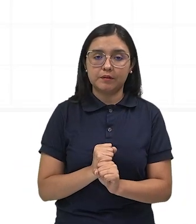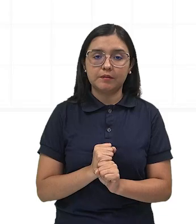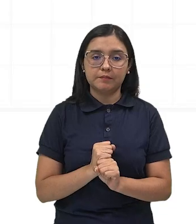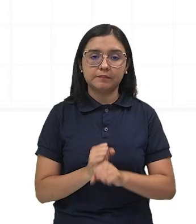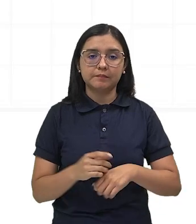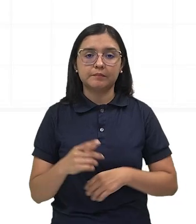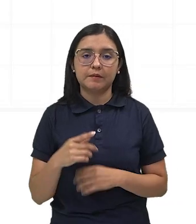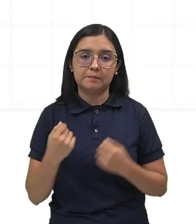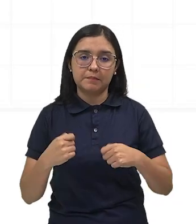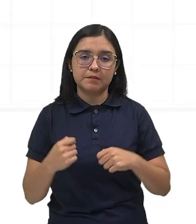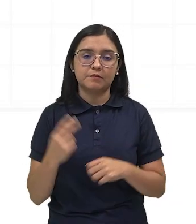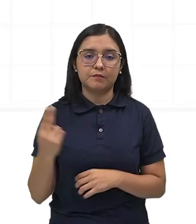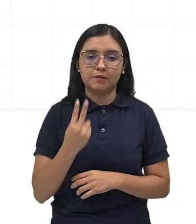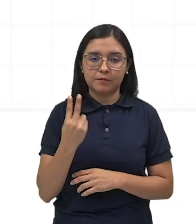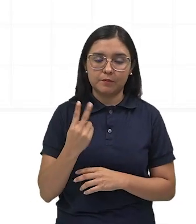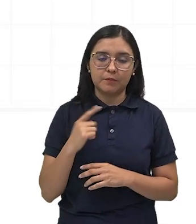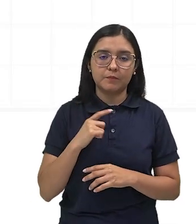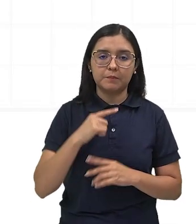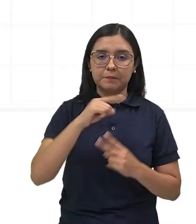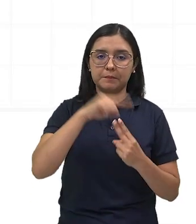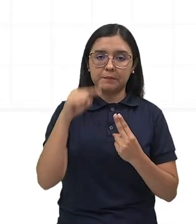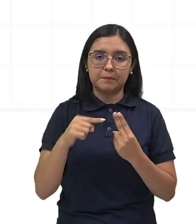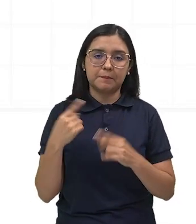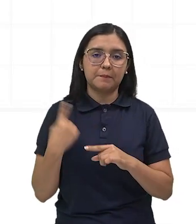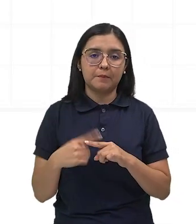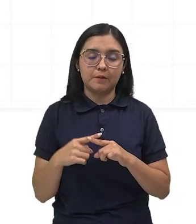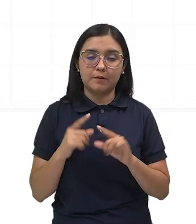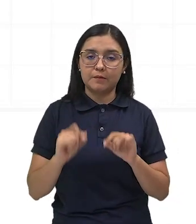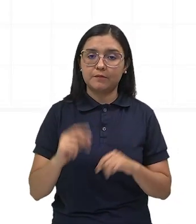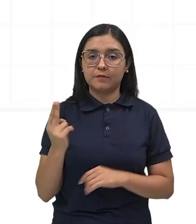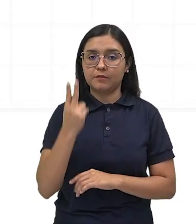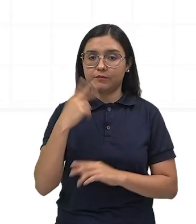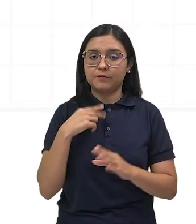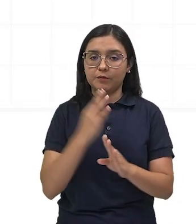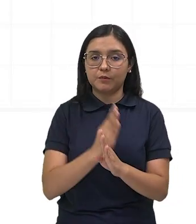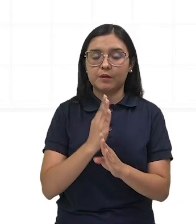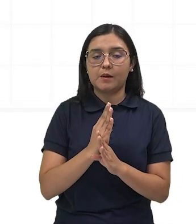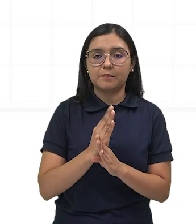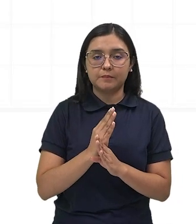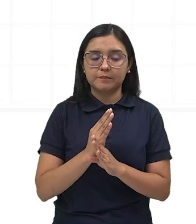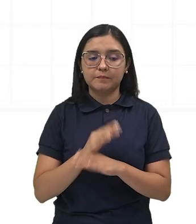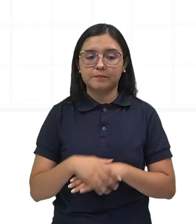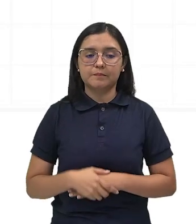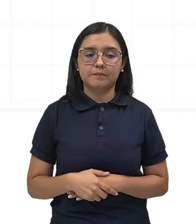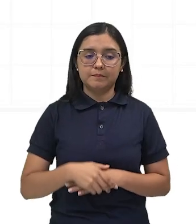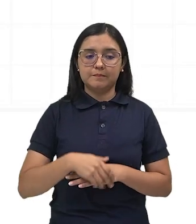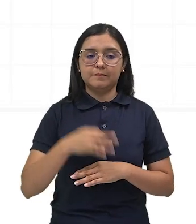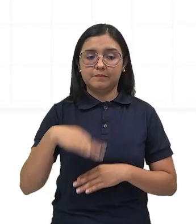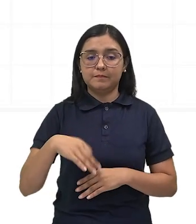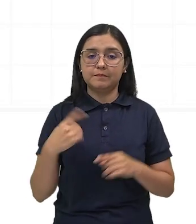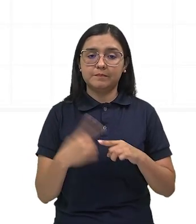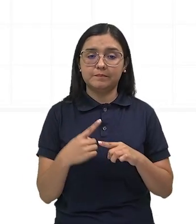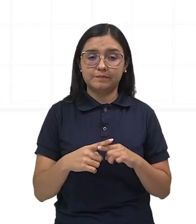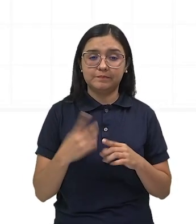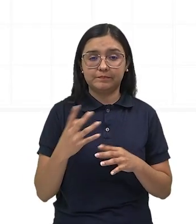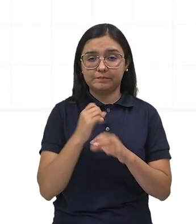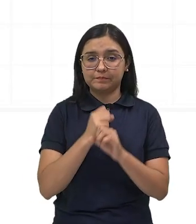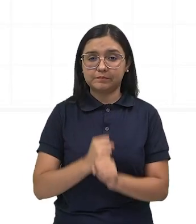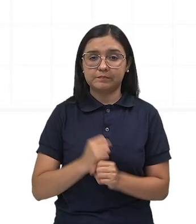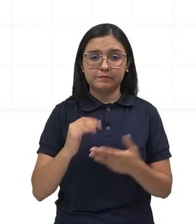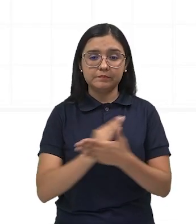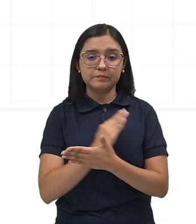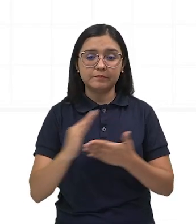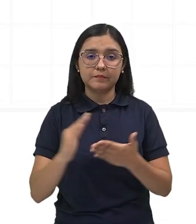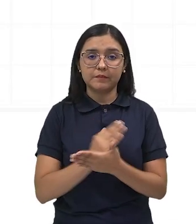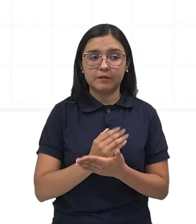envolva π. Porque o valor, na realidade, que nós vamos encontrar são valores próximos, porque nós estamos engolindo